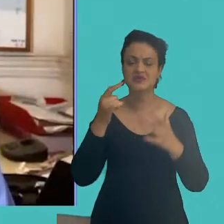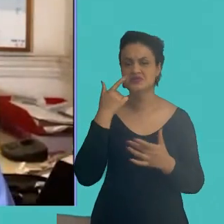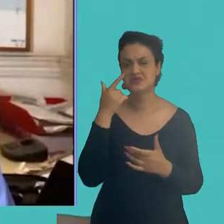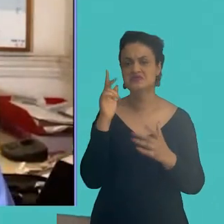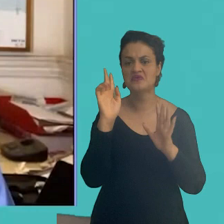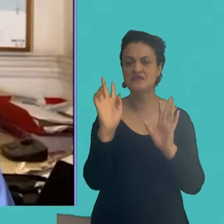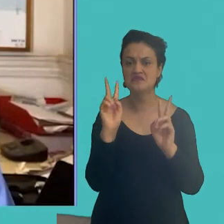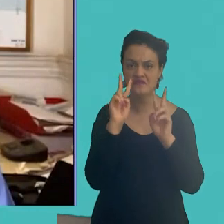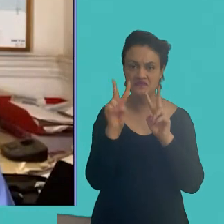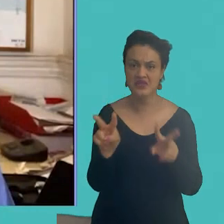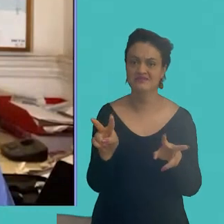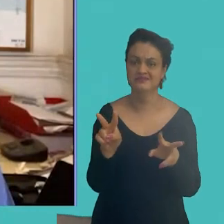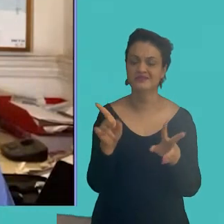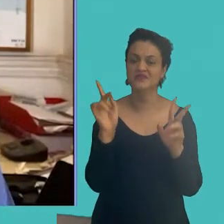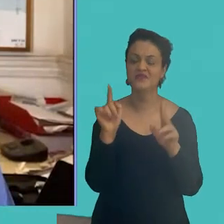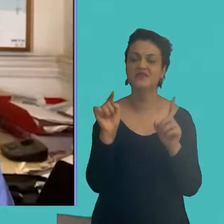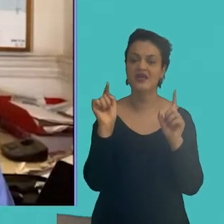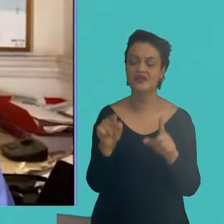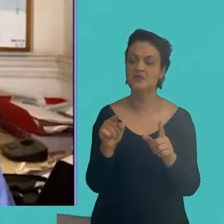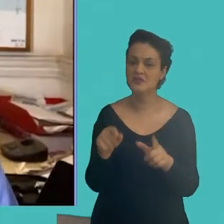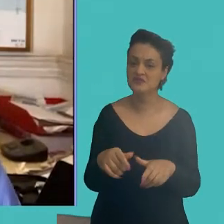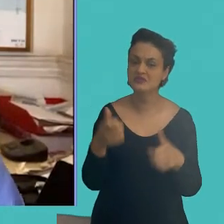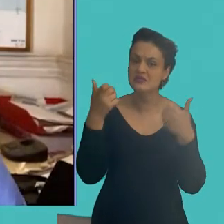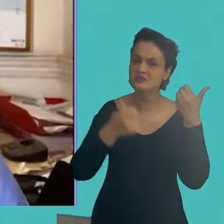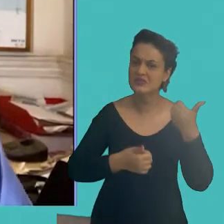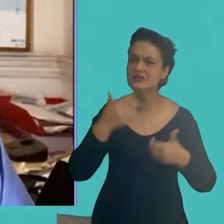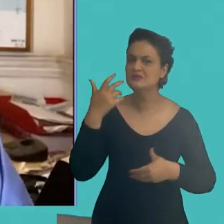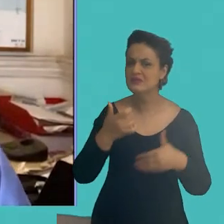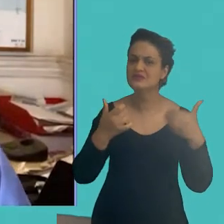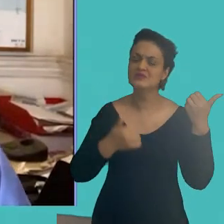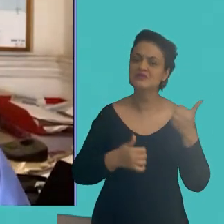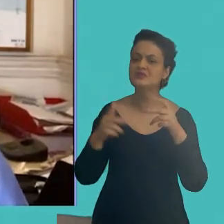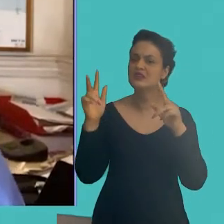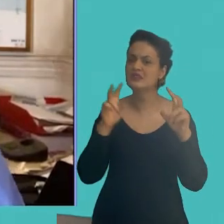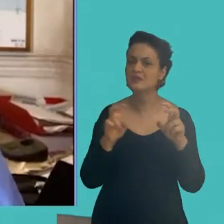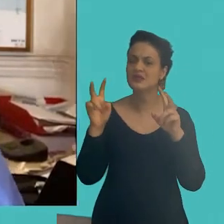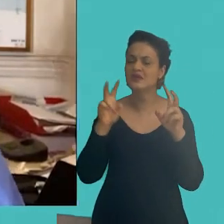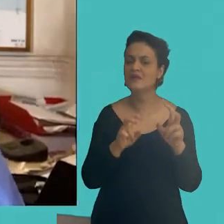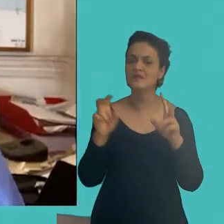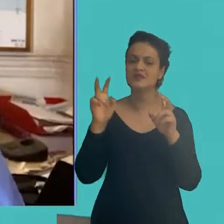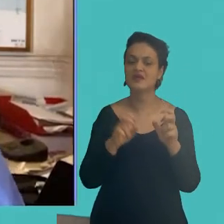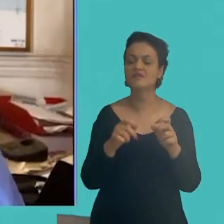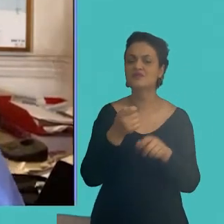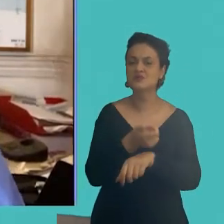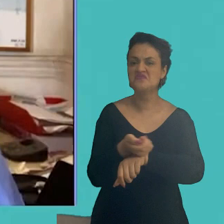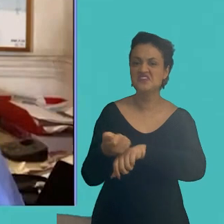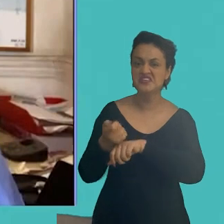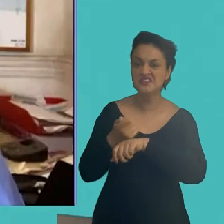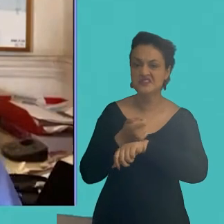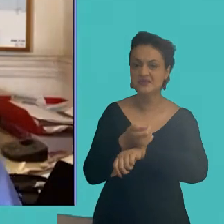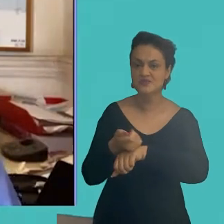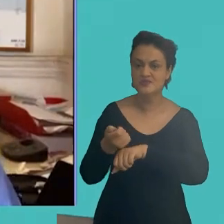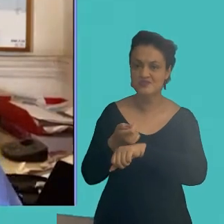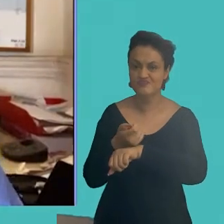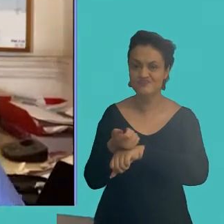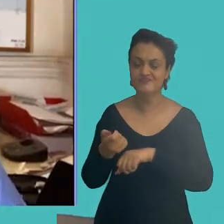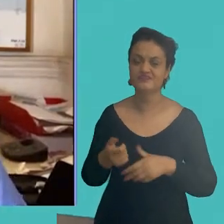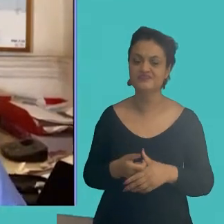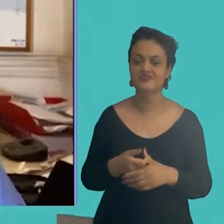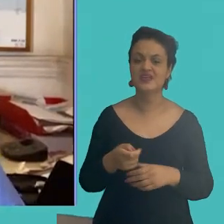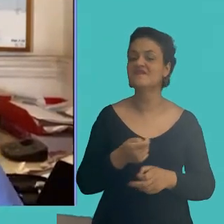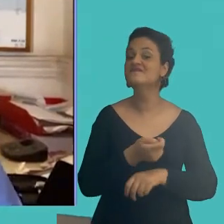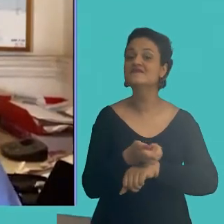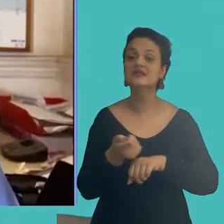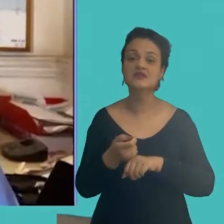quando vocês se debruçam sobre as questões que envolvem fake news. Fake news não é simplesmente, para